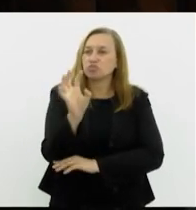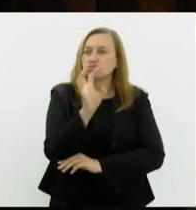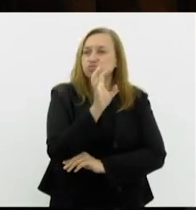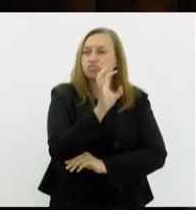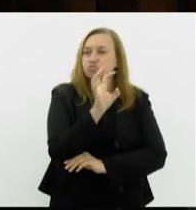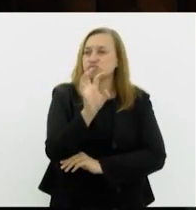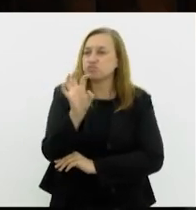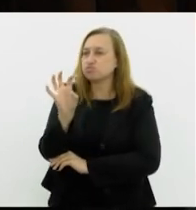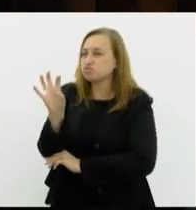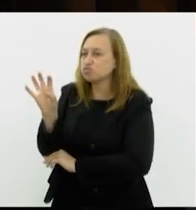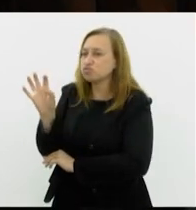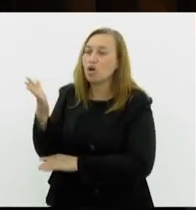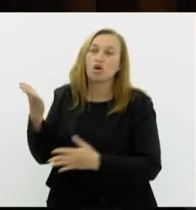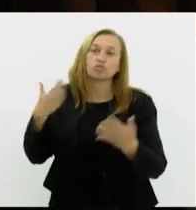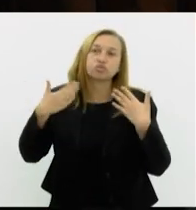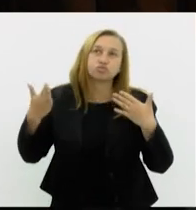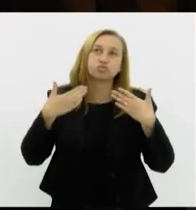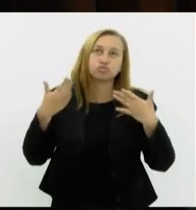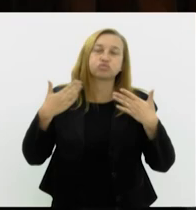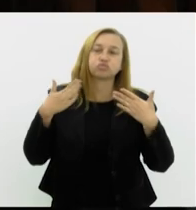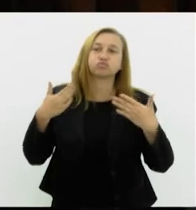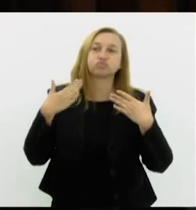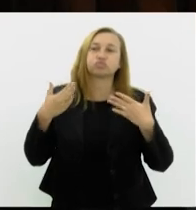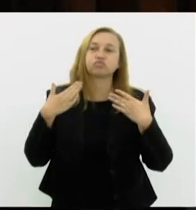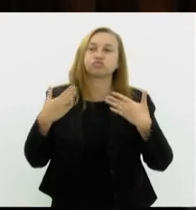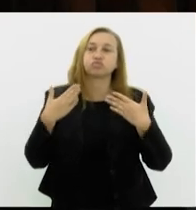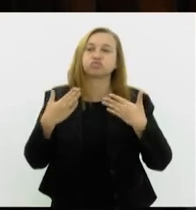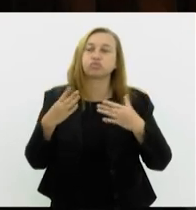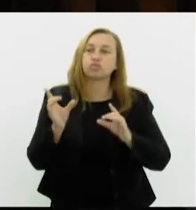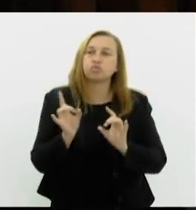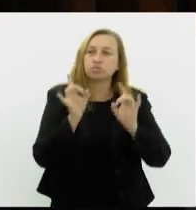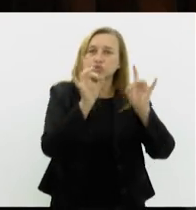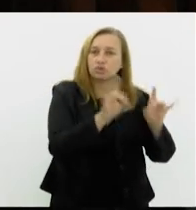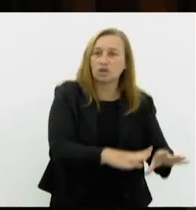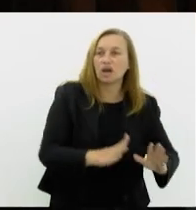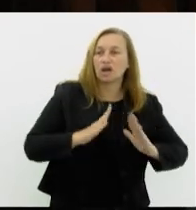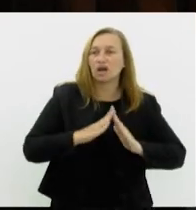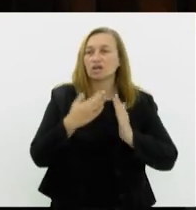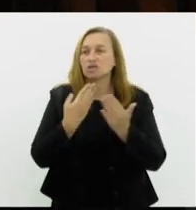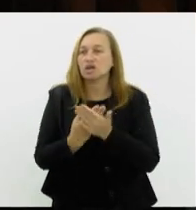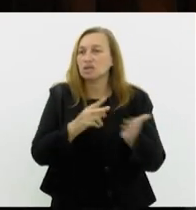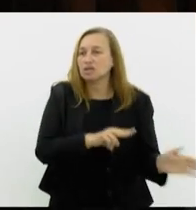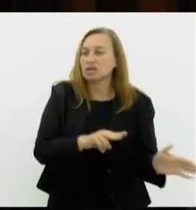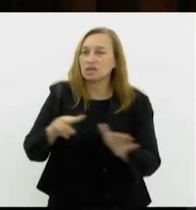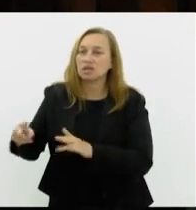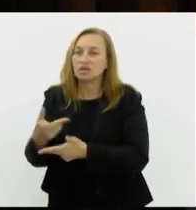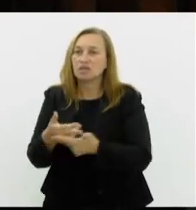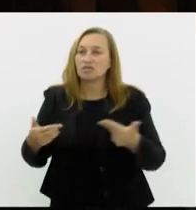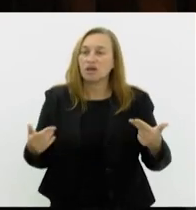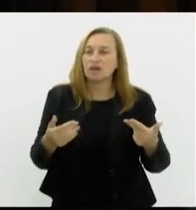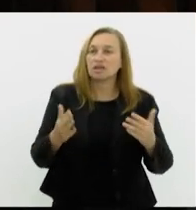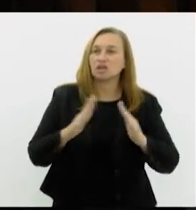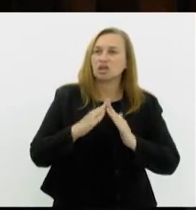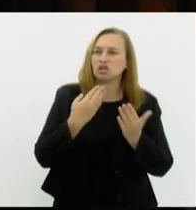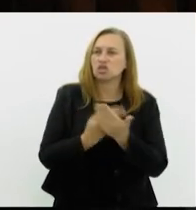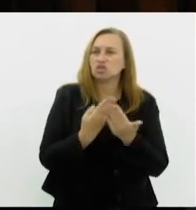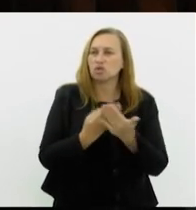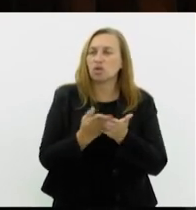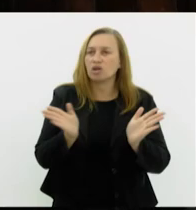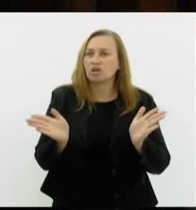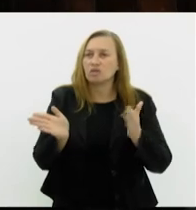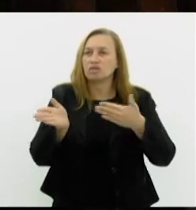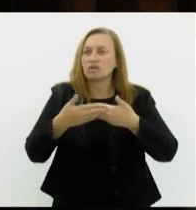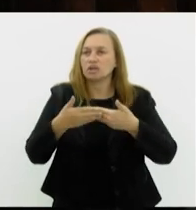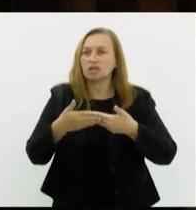Nossas crianças estão morrendo de calor, estão tendo que abandonar. Essa semana, várias escolas estão fechando o horário da manhã